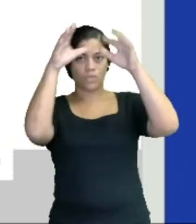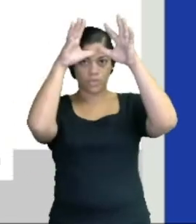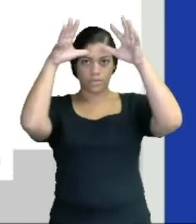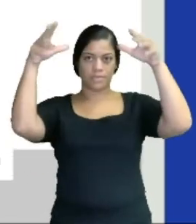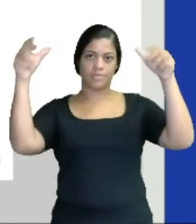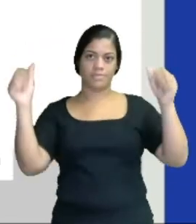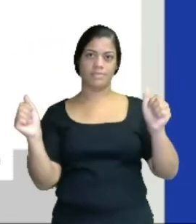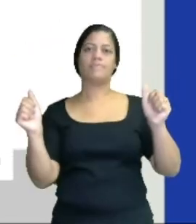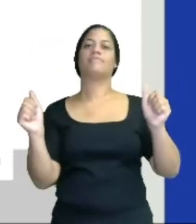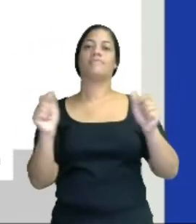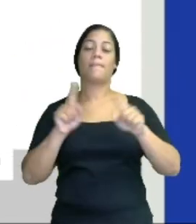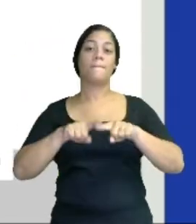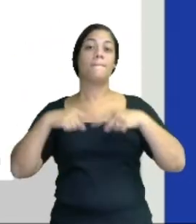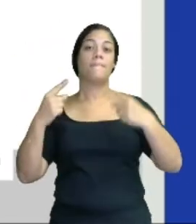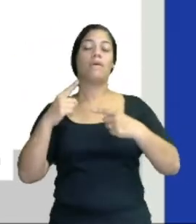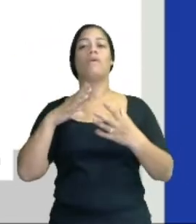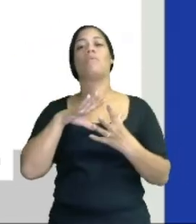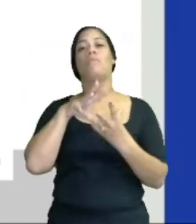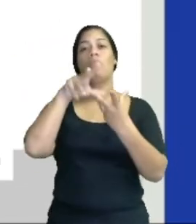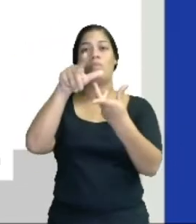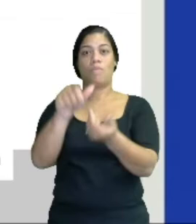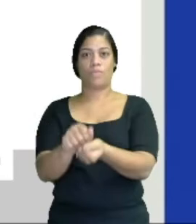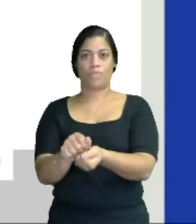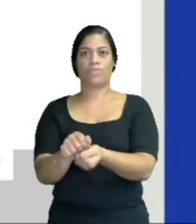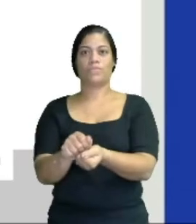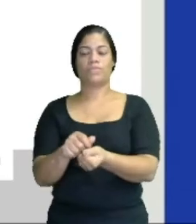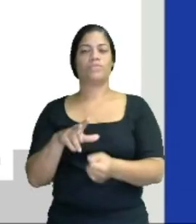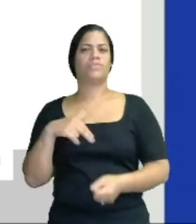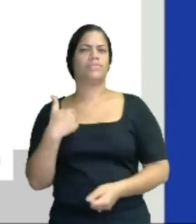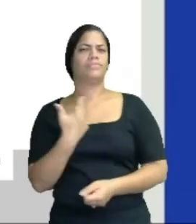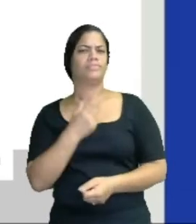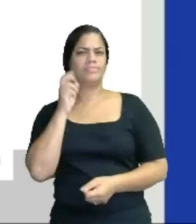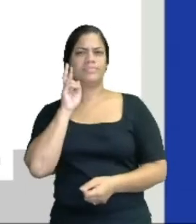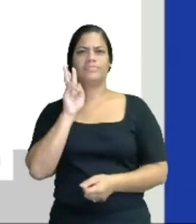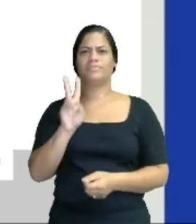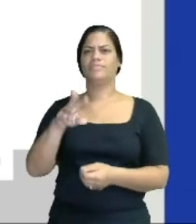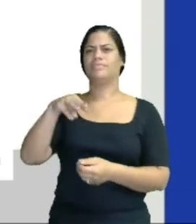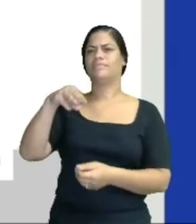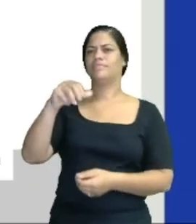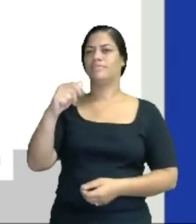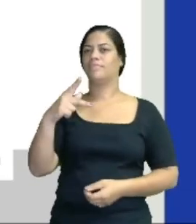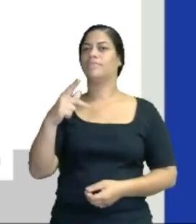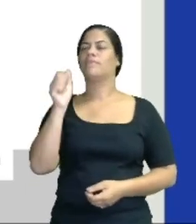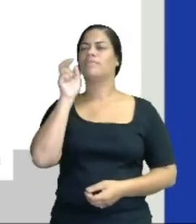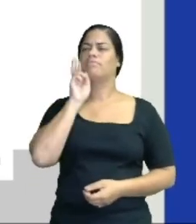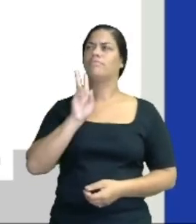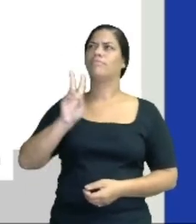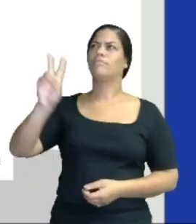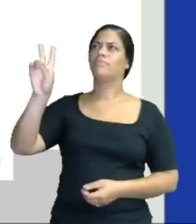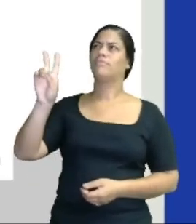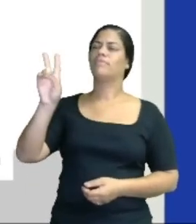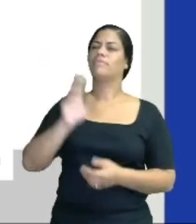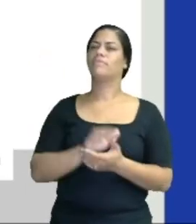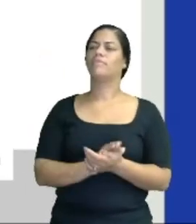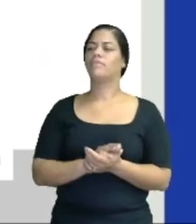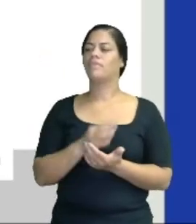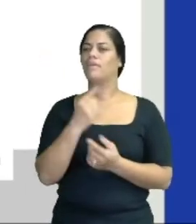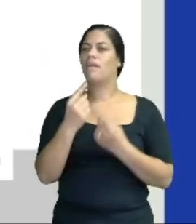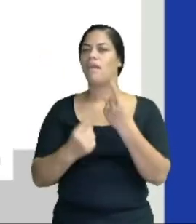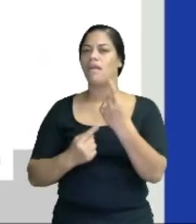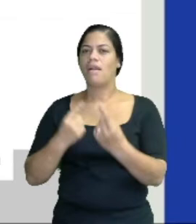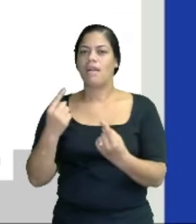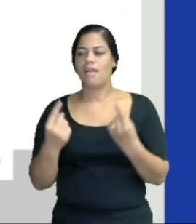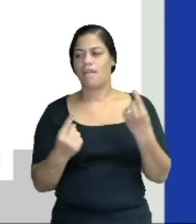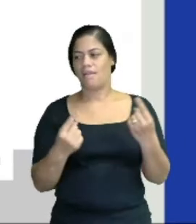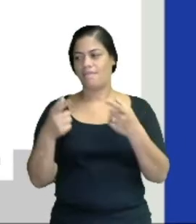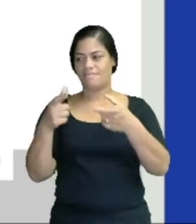maior bacia hidrográfica do mundo, certo? E aqui a gente, nesse mapa, a gente consegue visualizar cada